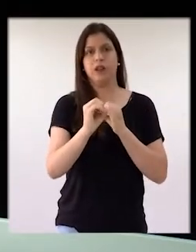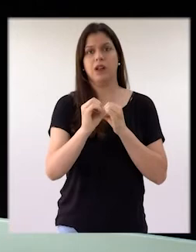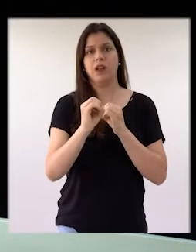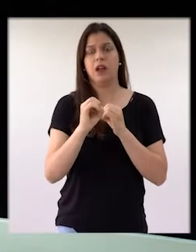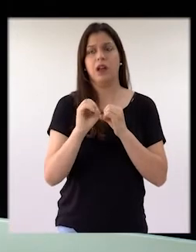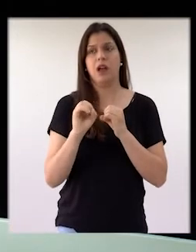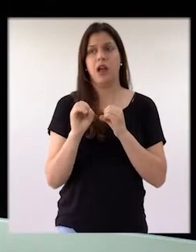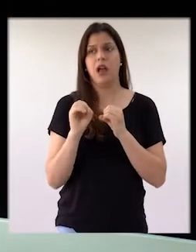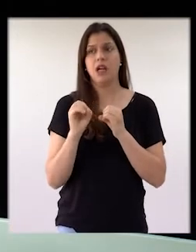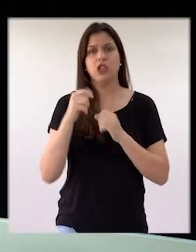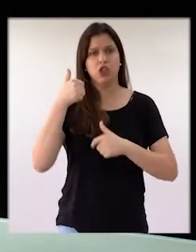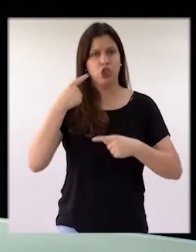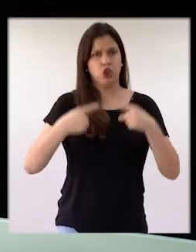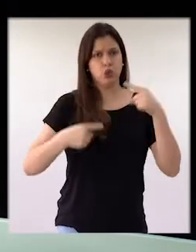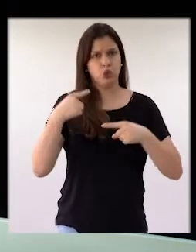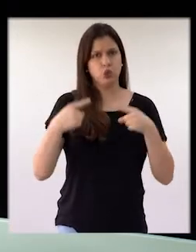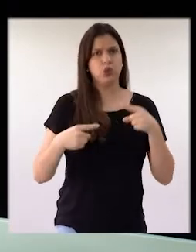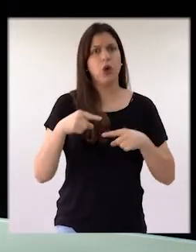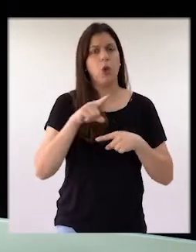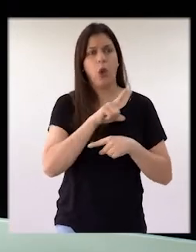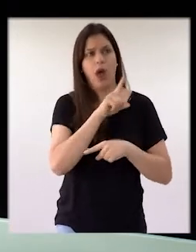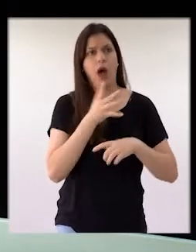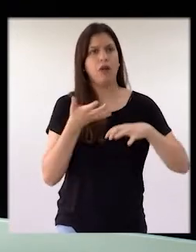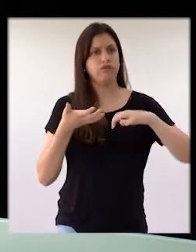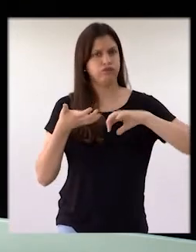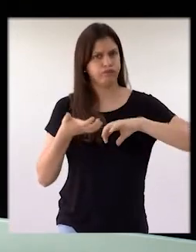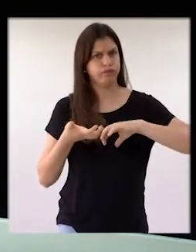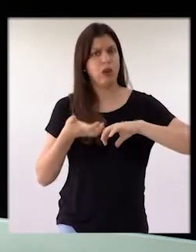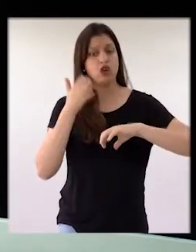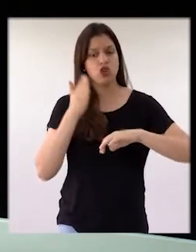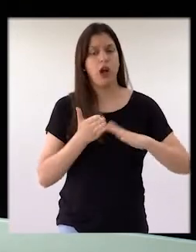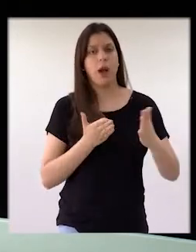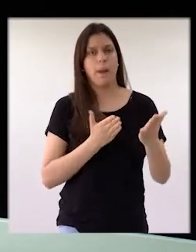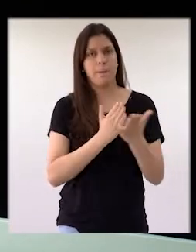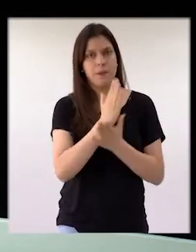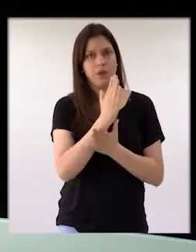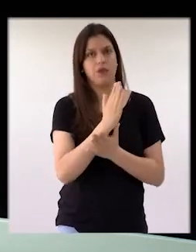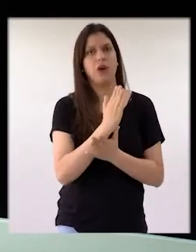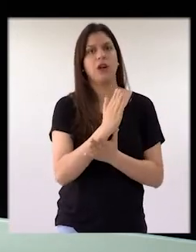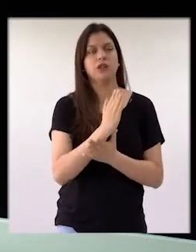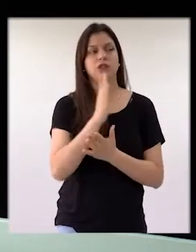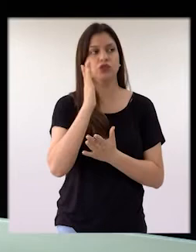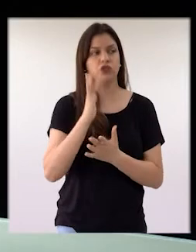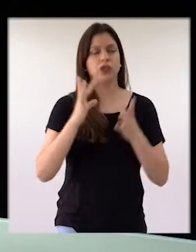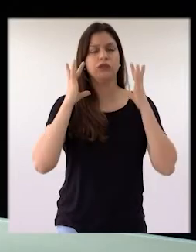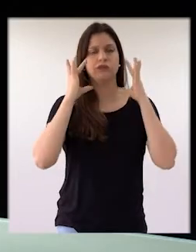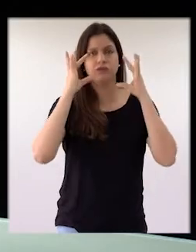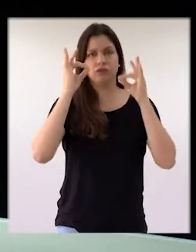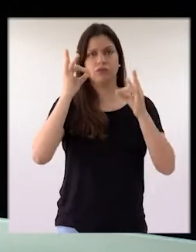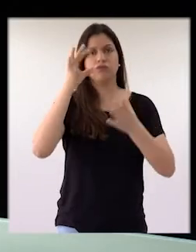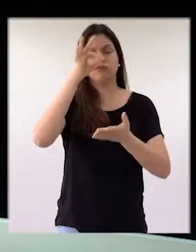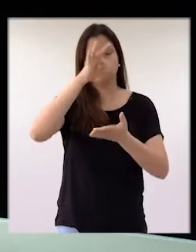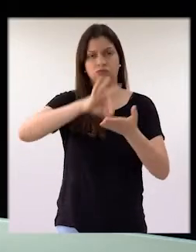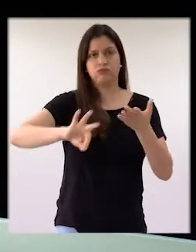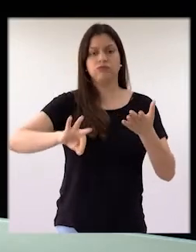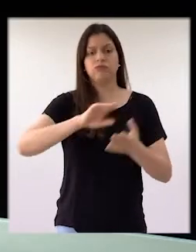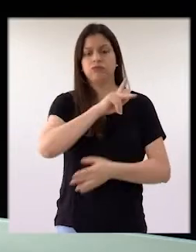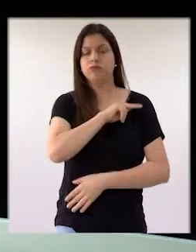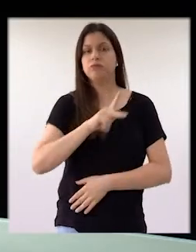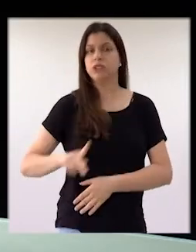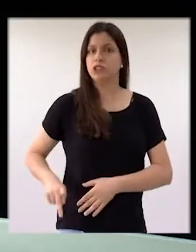há pouco, a última casa legislativa que estava discutindo, ele era o Senado Federal, foi aprovado, foi a